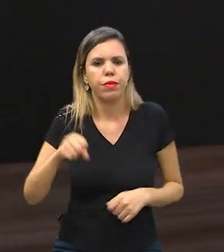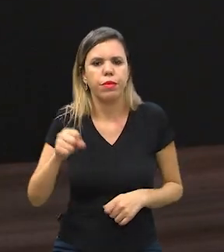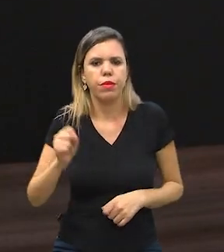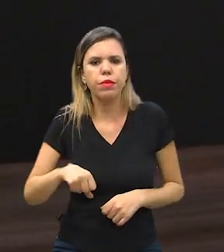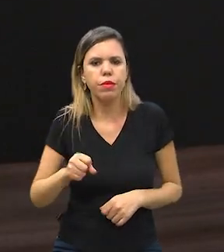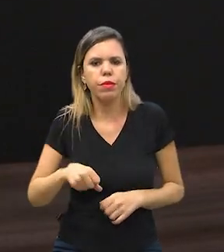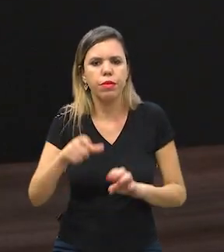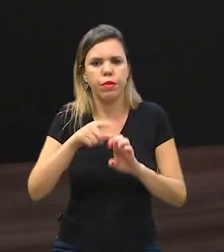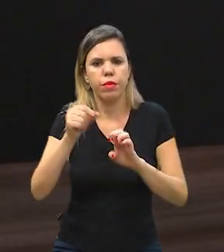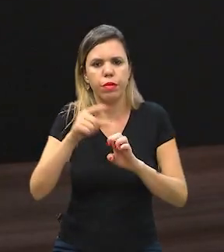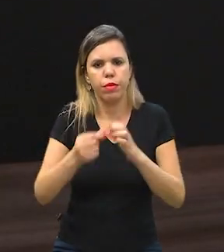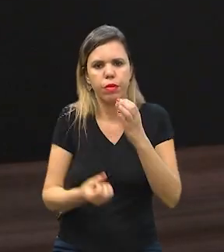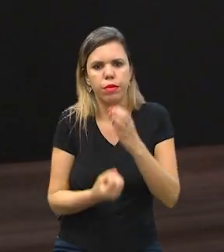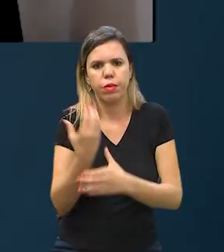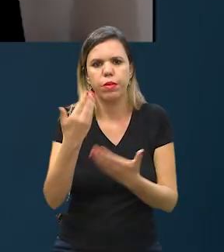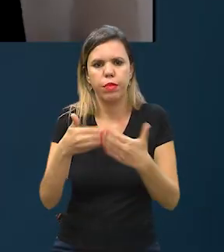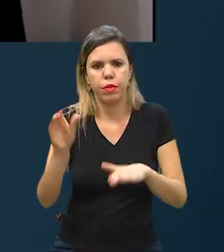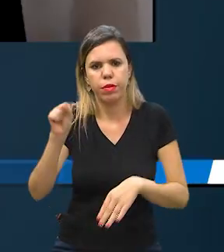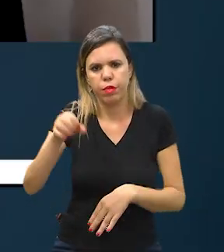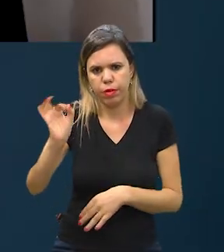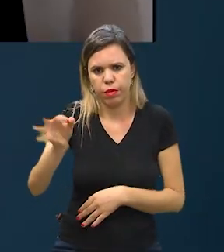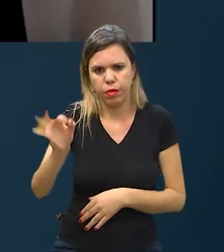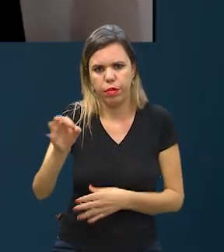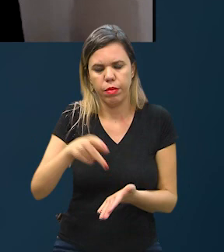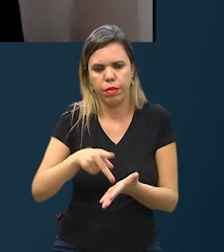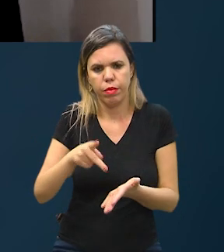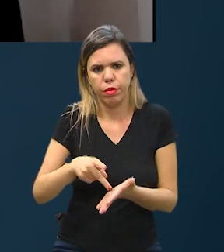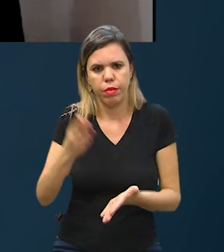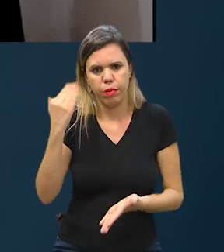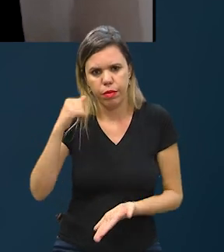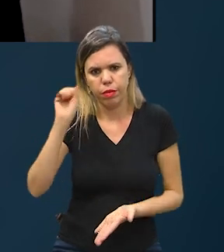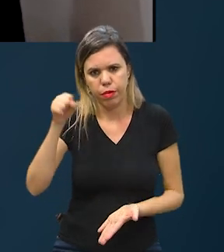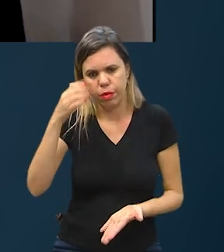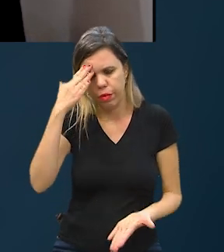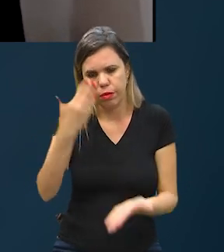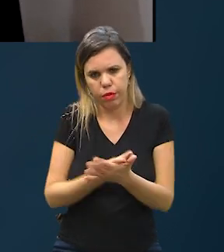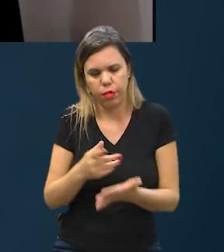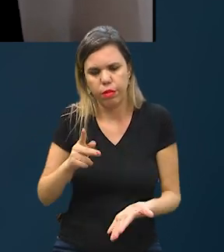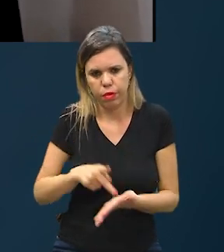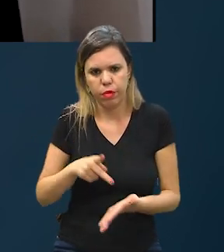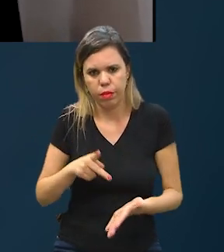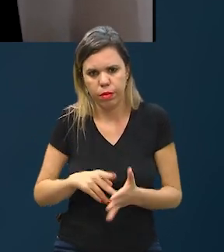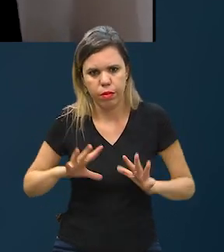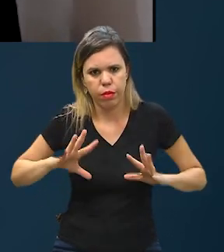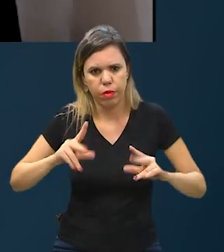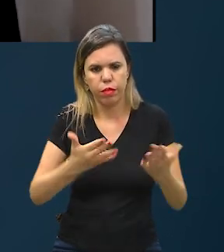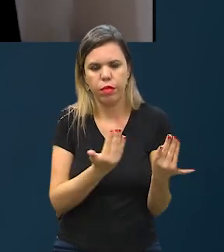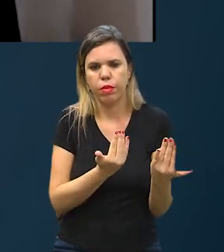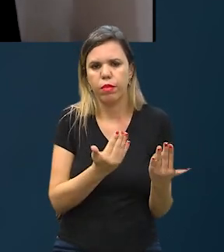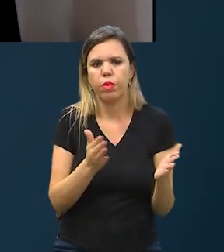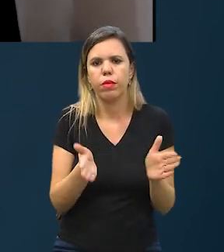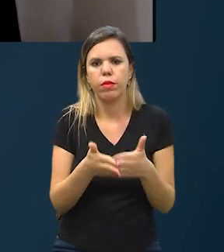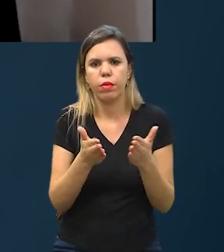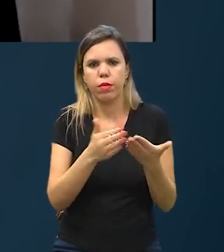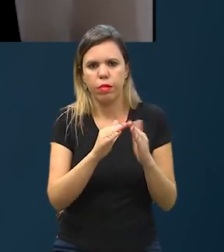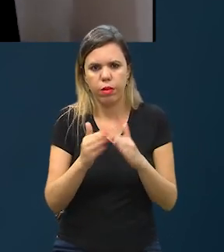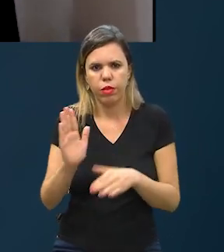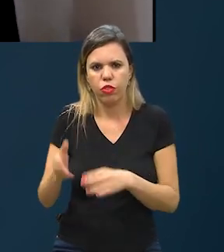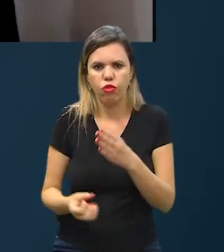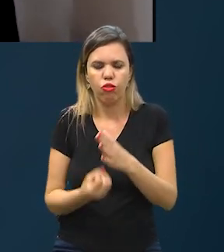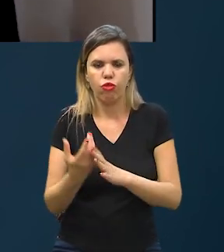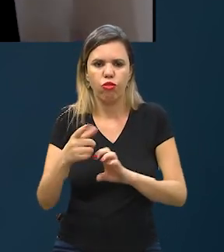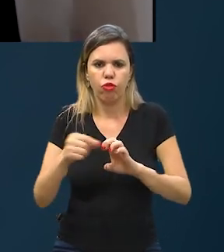possível sim empreender? Com certeza, com certeza. Na verdade, todo jovem de periferia